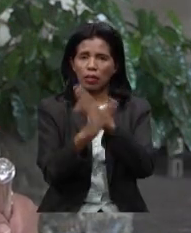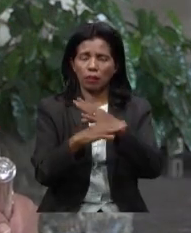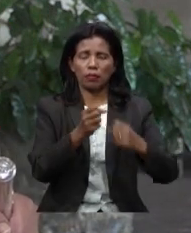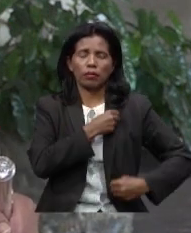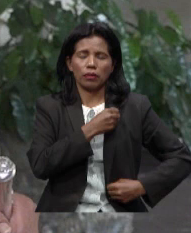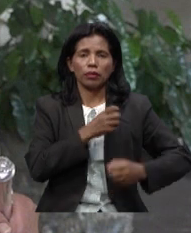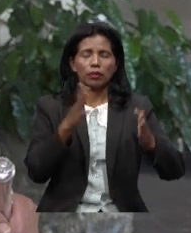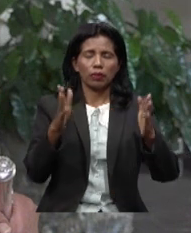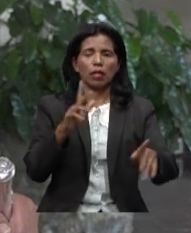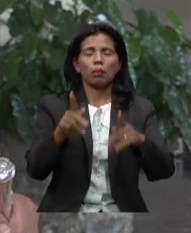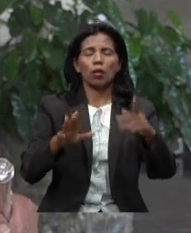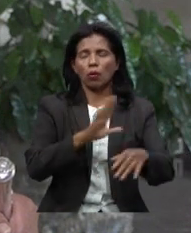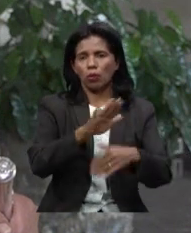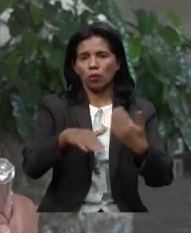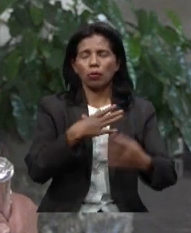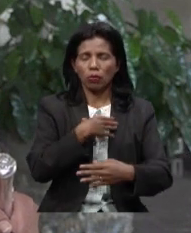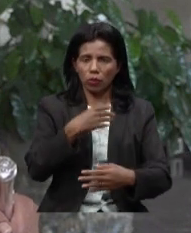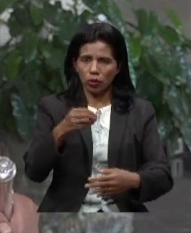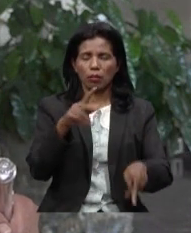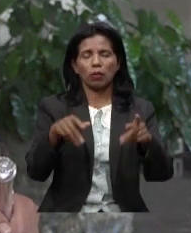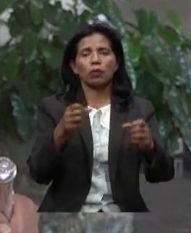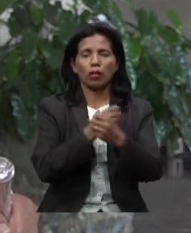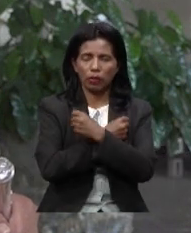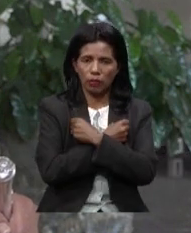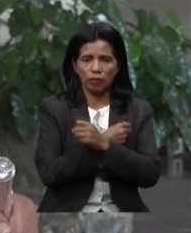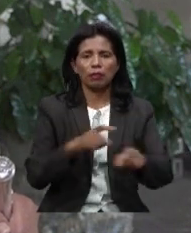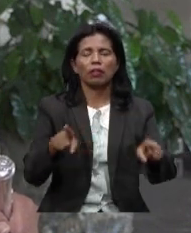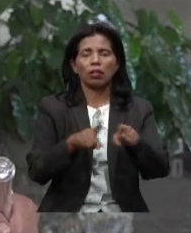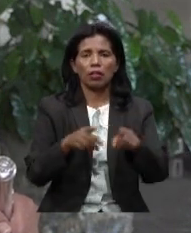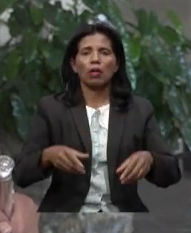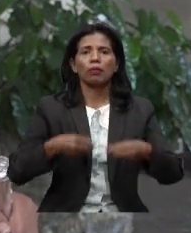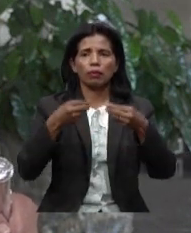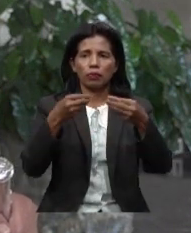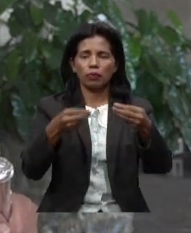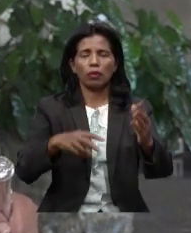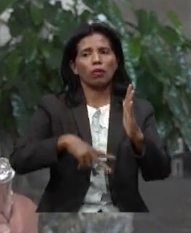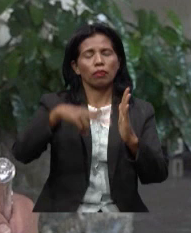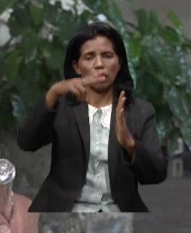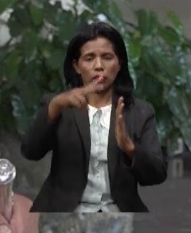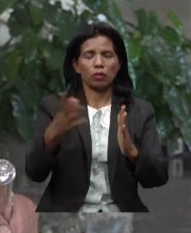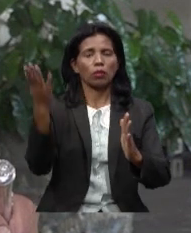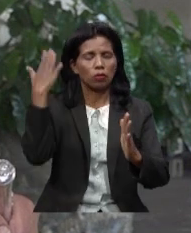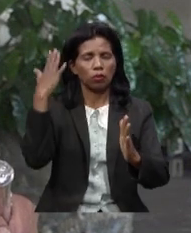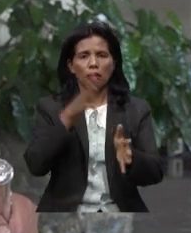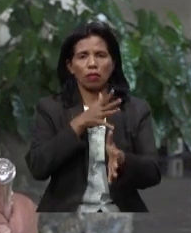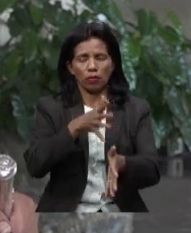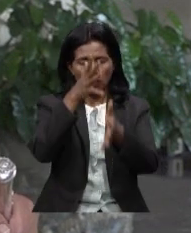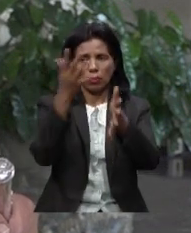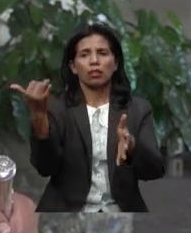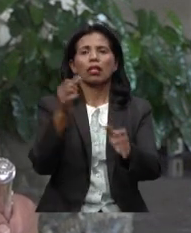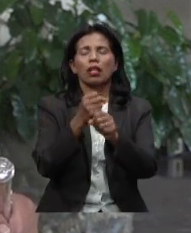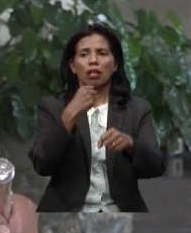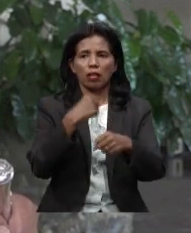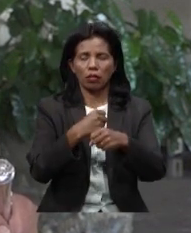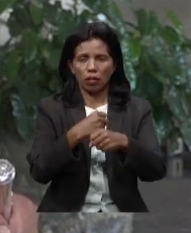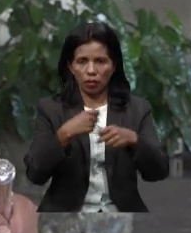muito adome, é muito gosta, nem para itamo, nem saber. Ho valor ser nebe ul gabo sira sir halu be kwanu